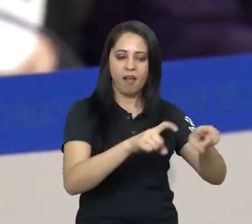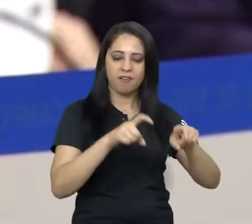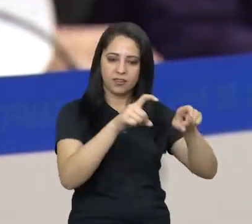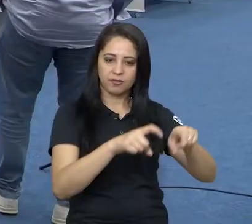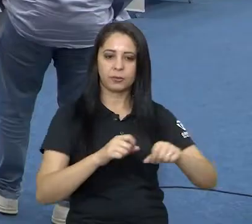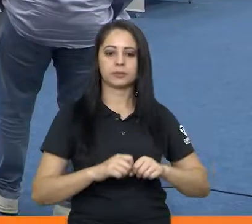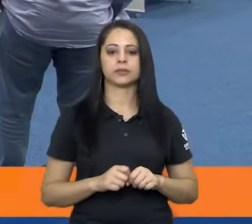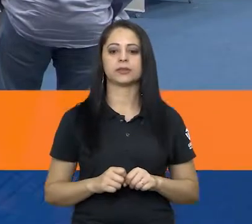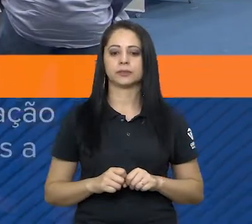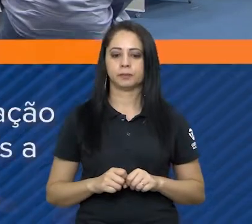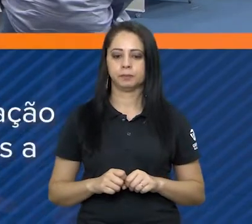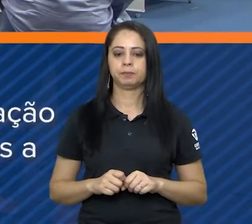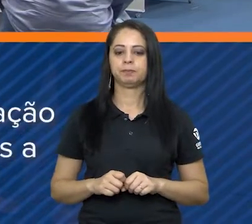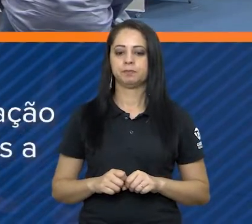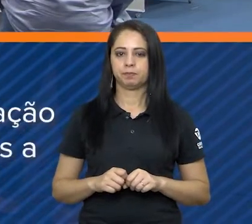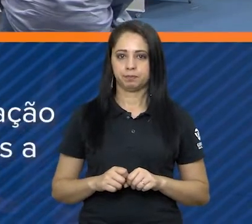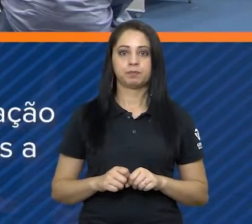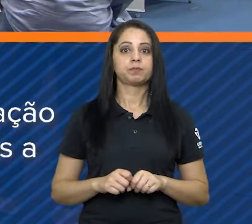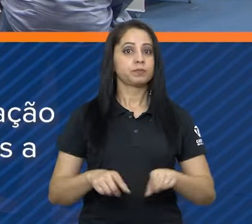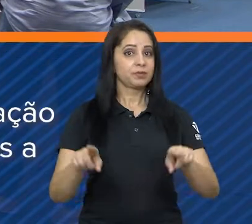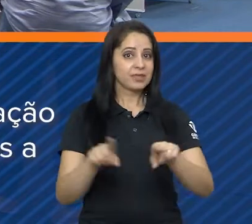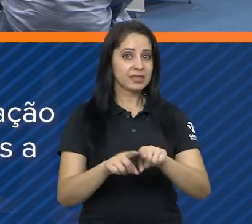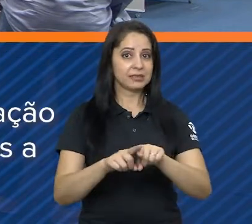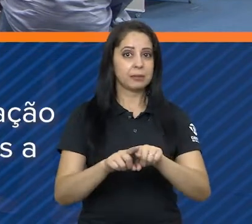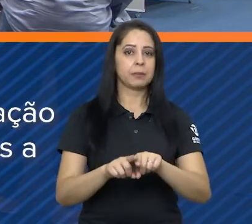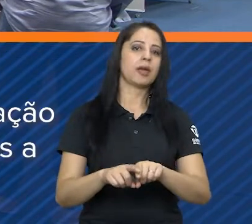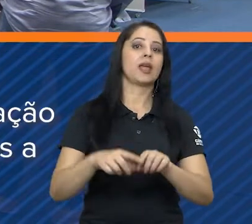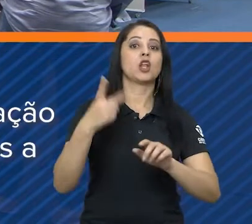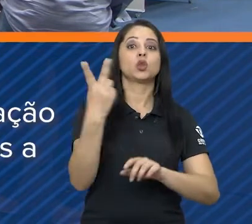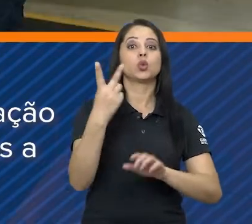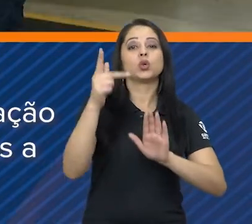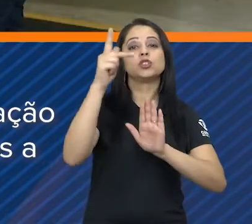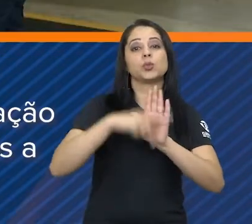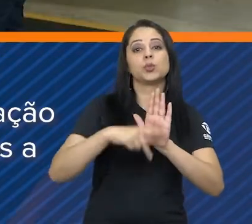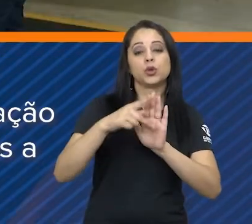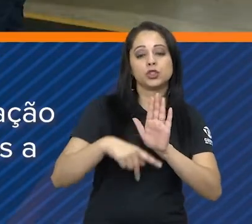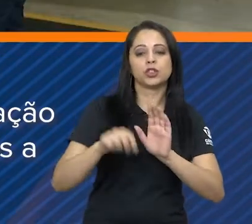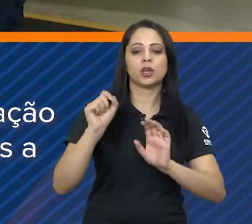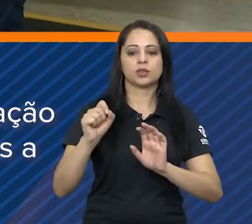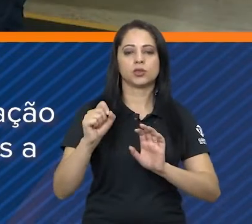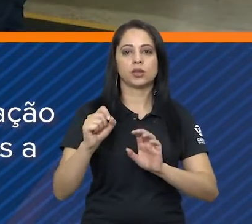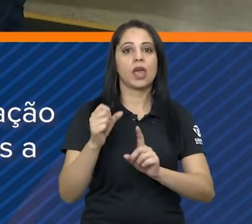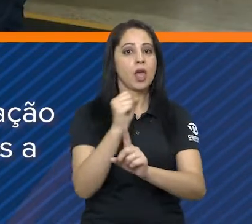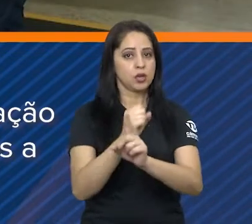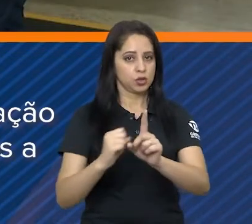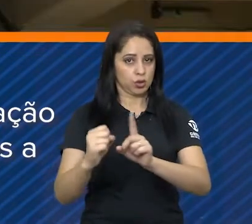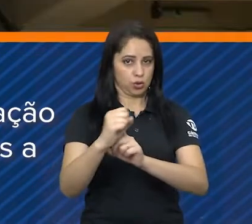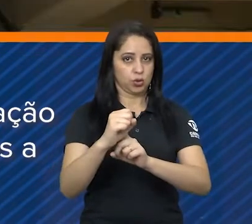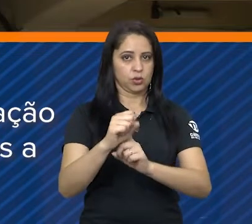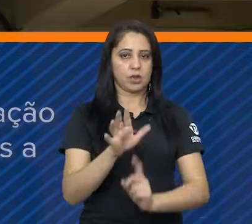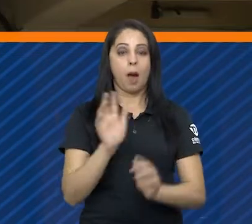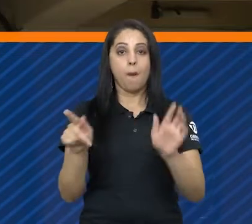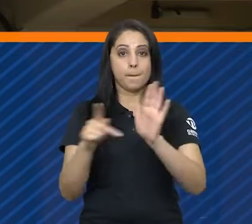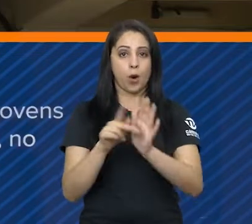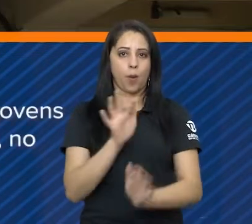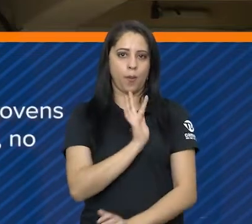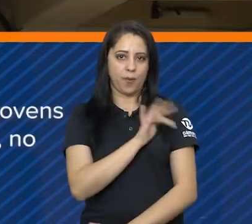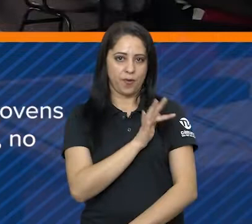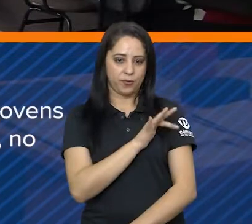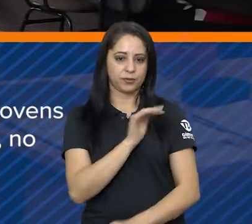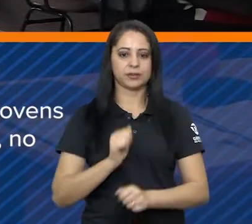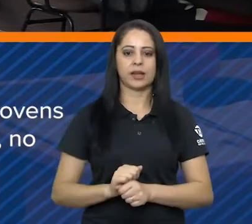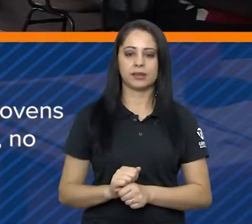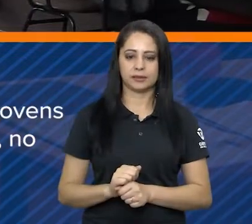emprego e renda também foi foco da Câmara, com a aprovação de 2 projetos, que criam 2 programas sociais executados pela